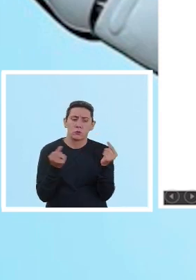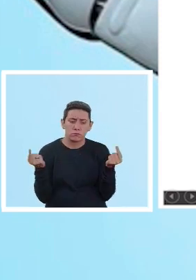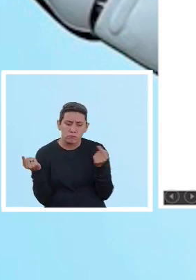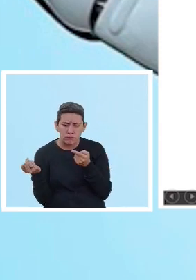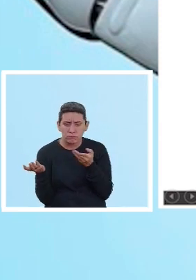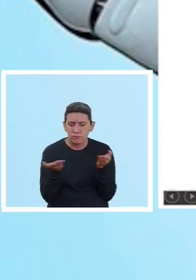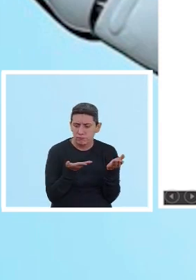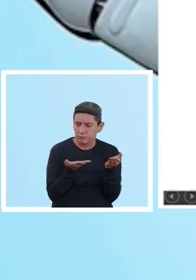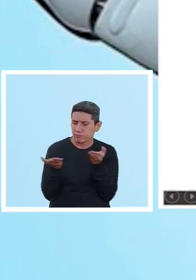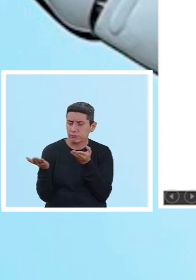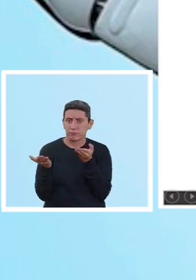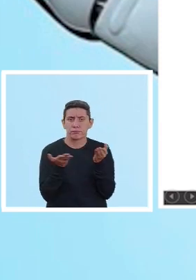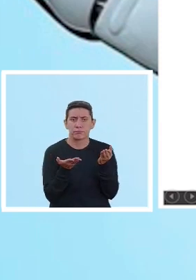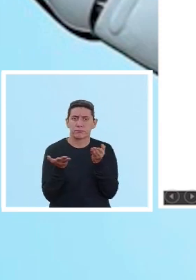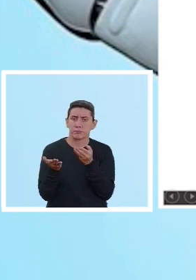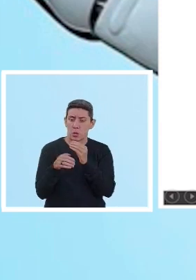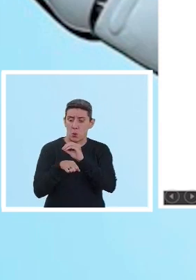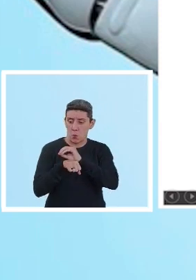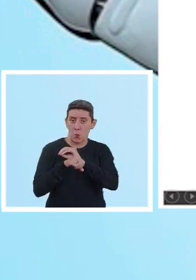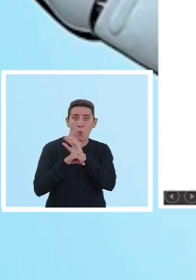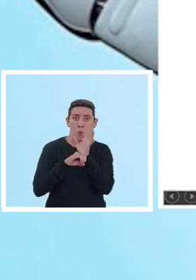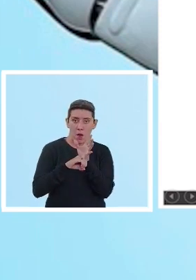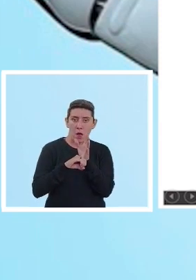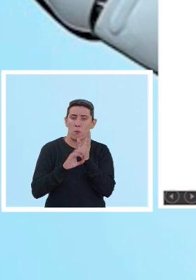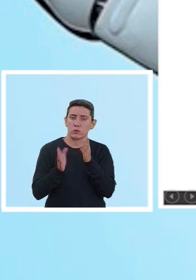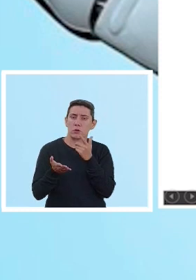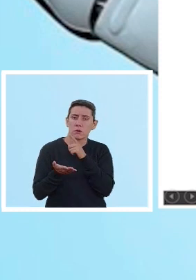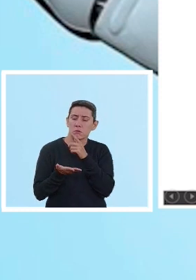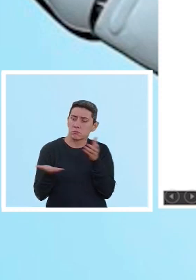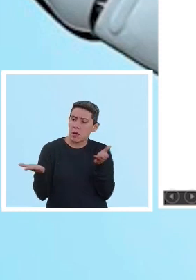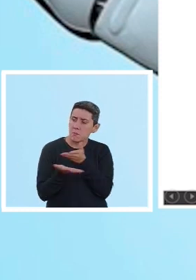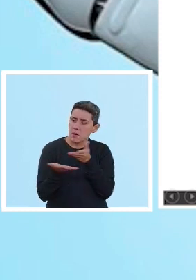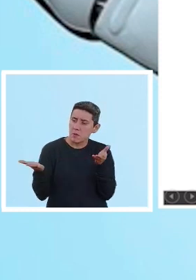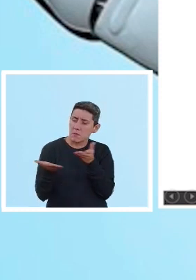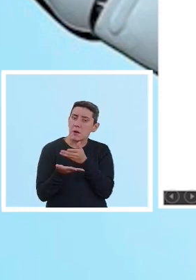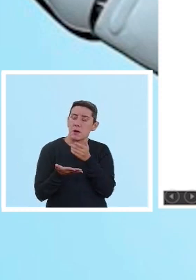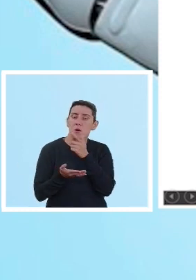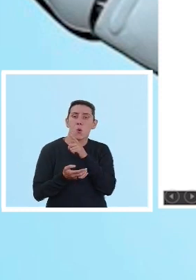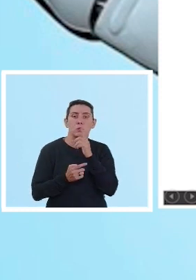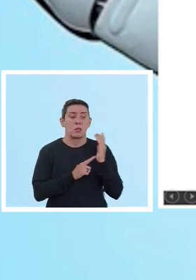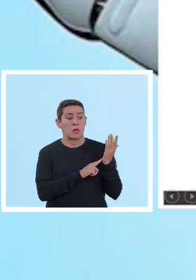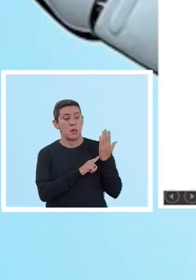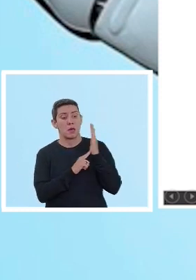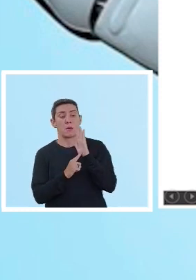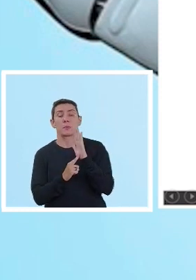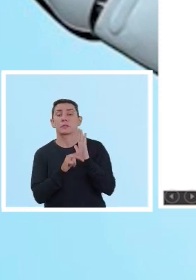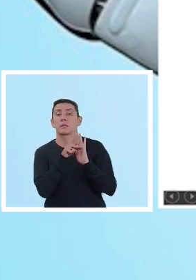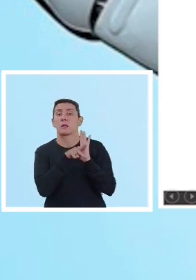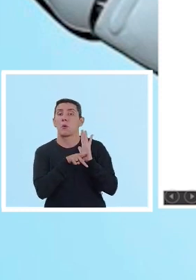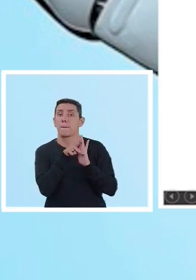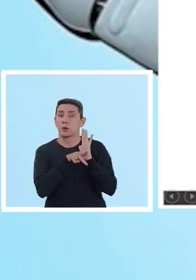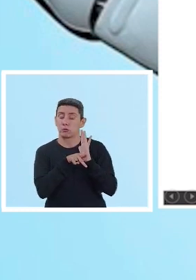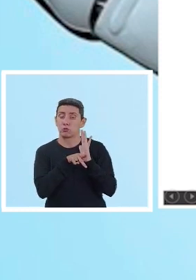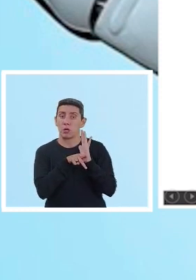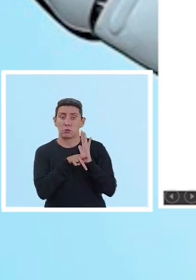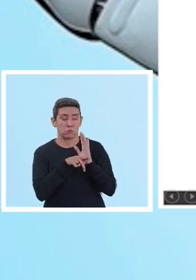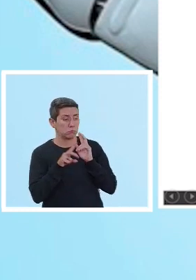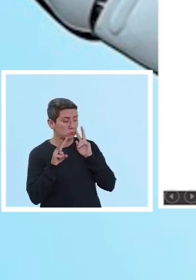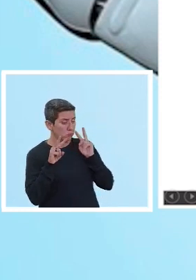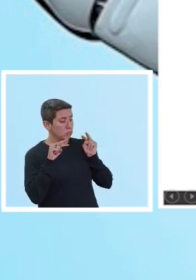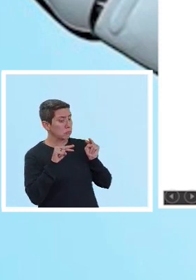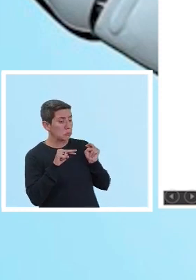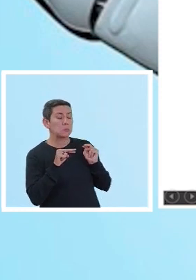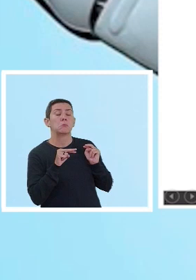começamos a ter um diálogo mais aberto e que temos oportunidade de apresentar essa solução na qual a ideia é